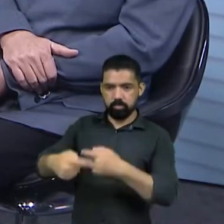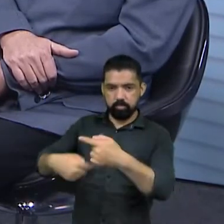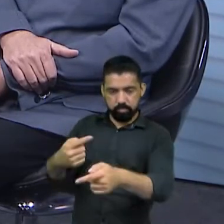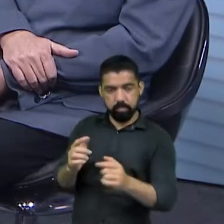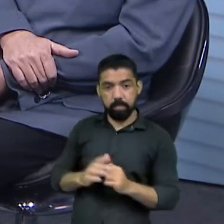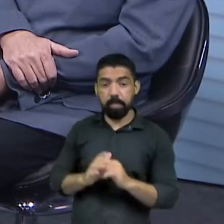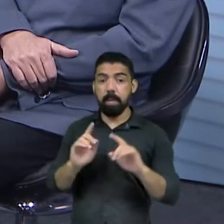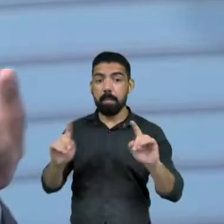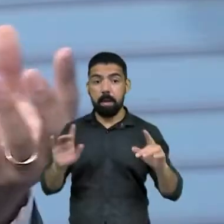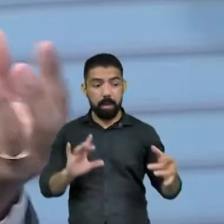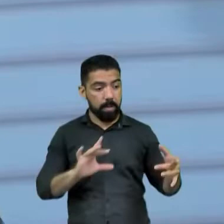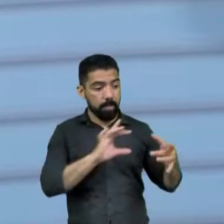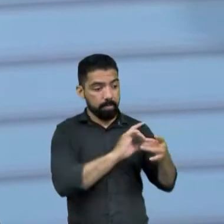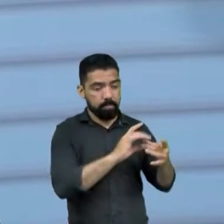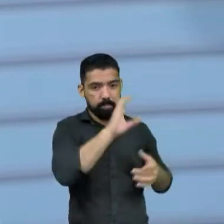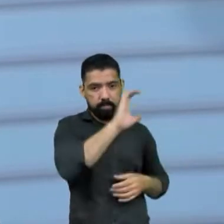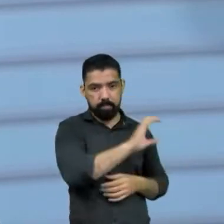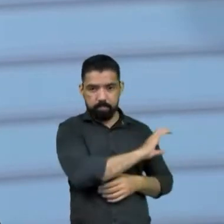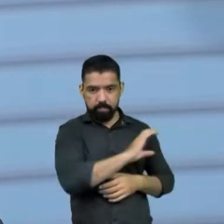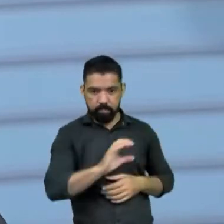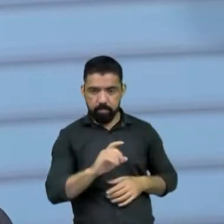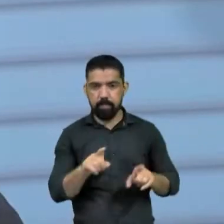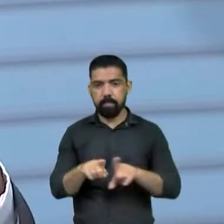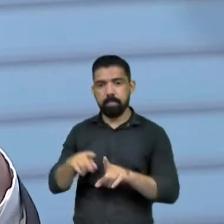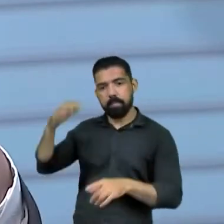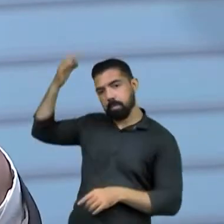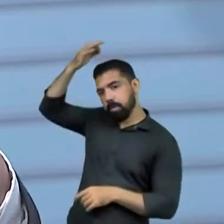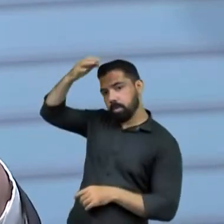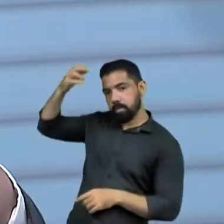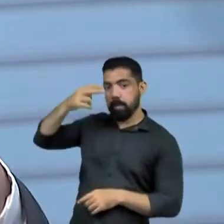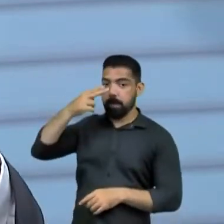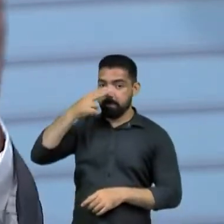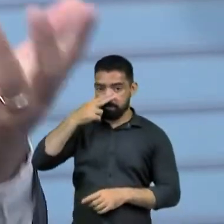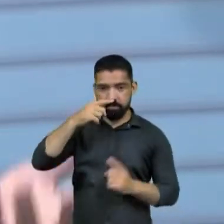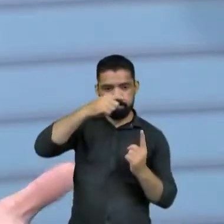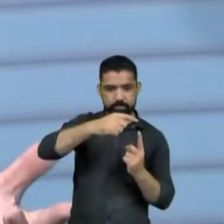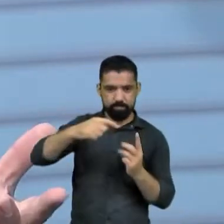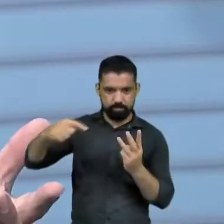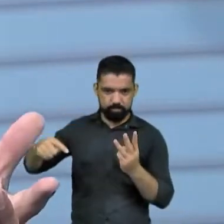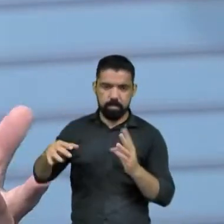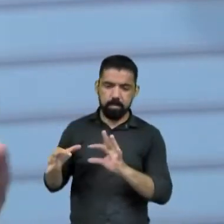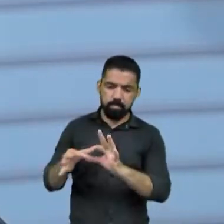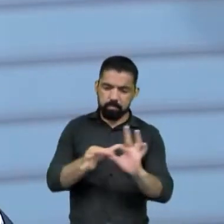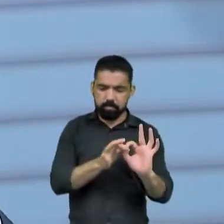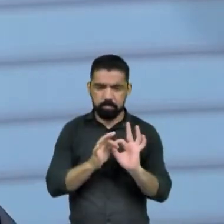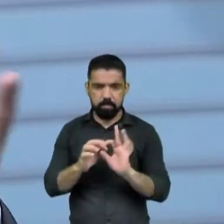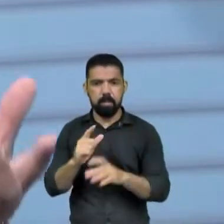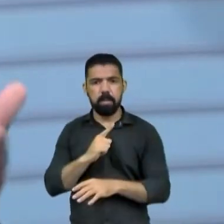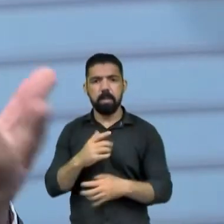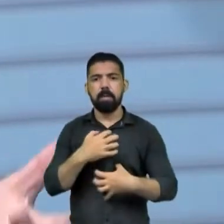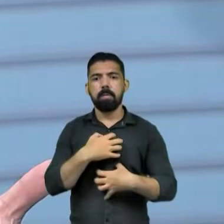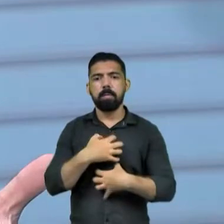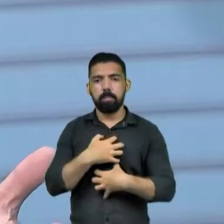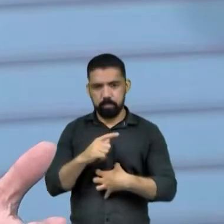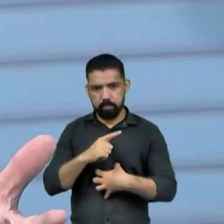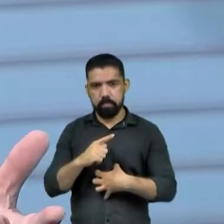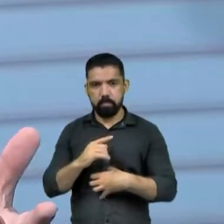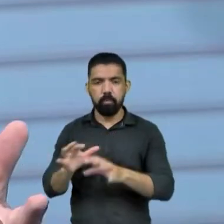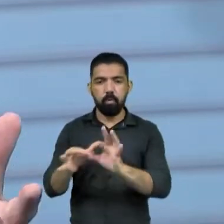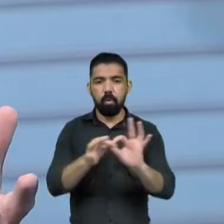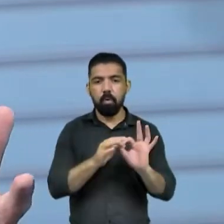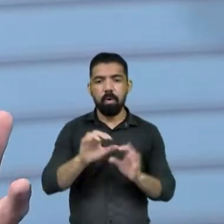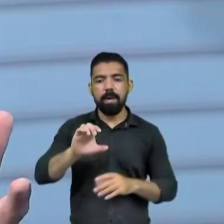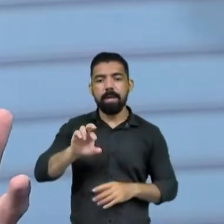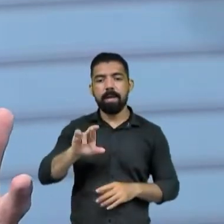exemplo e os espíritos que ele veem junos porque na realidade há há um senso Cristão no Brasil né com um conceito coletivo Cristão então